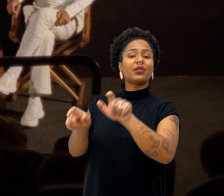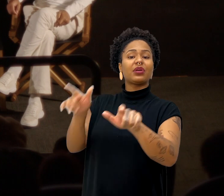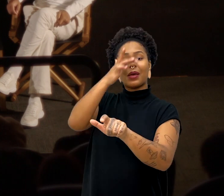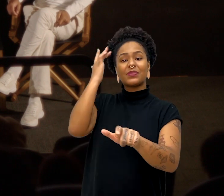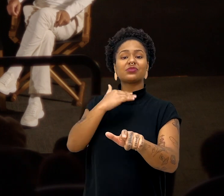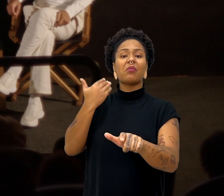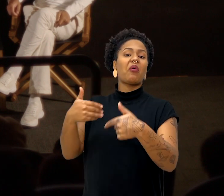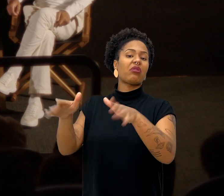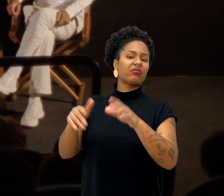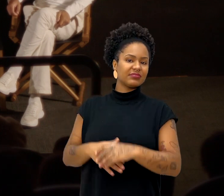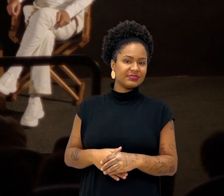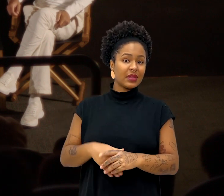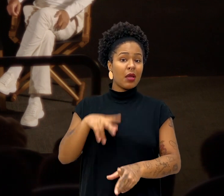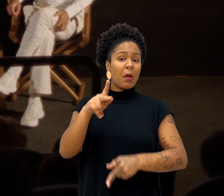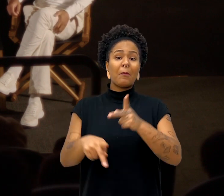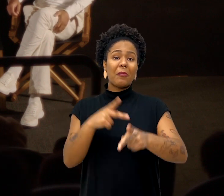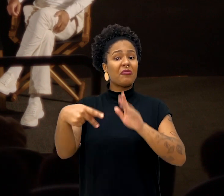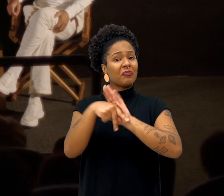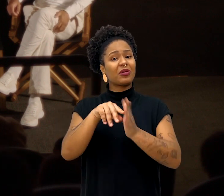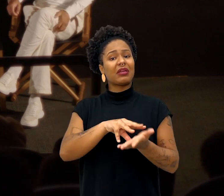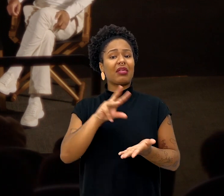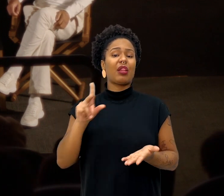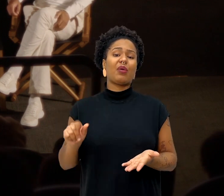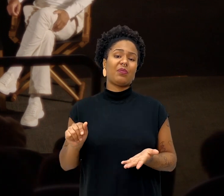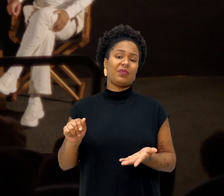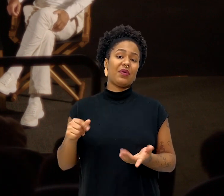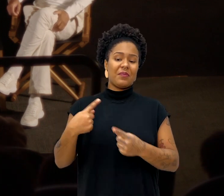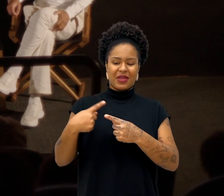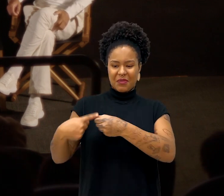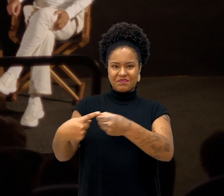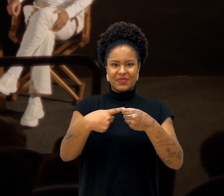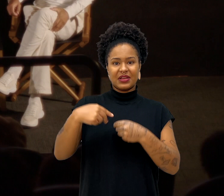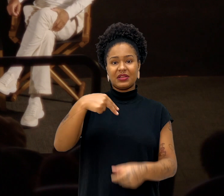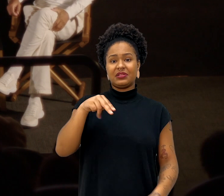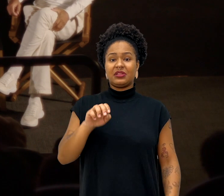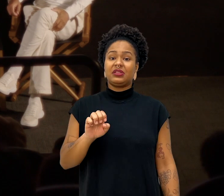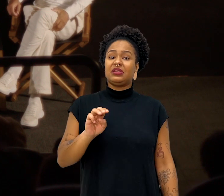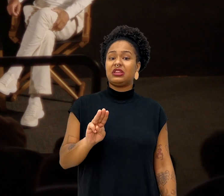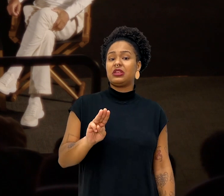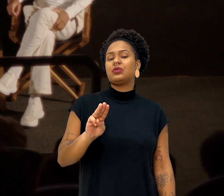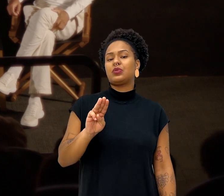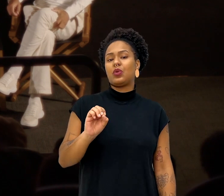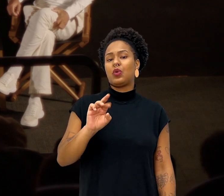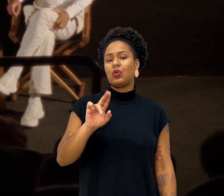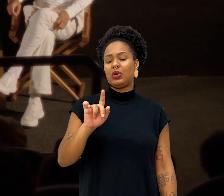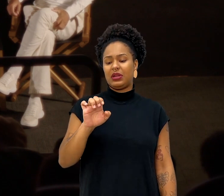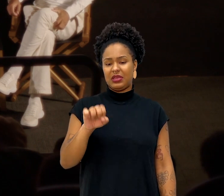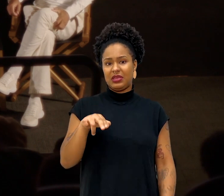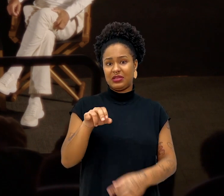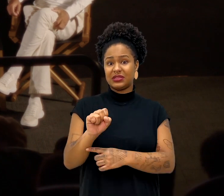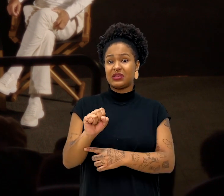gente vê que houve um planejamento intencional para abandonar aquelas pessoas para serem mortas. Aquele povo de quilombo.